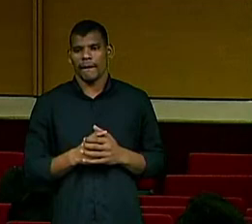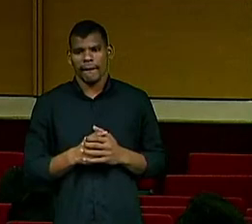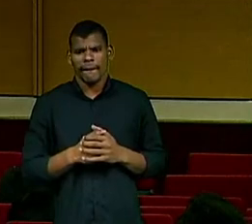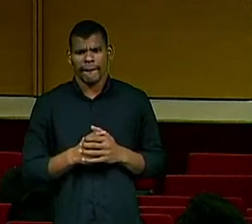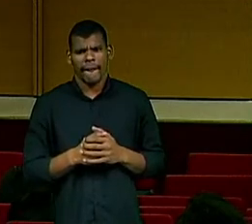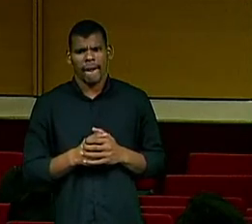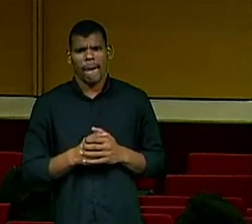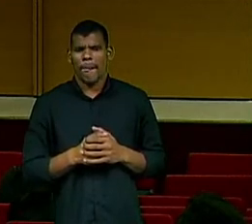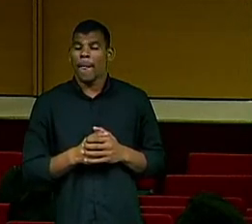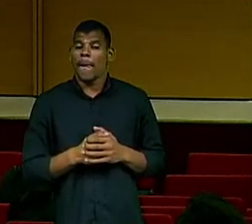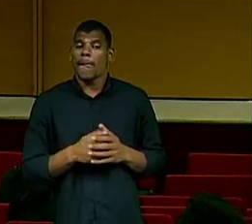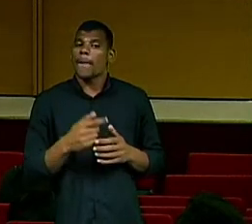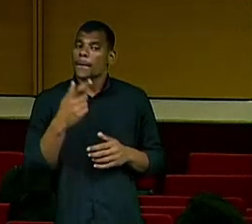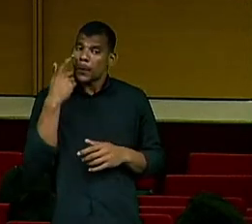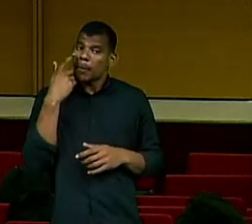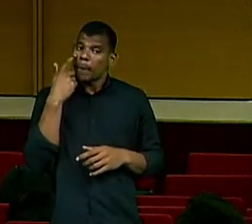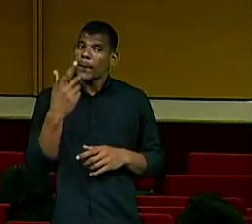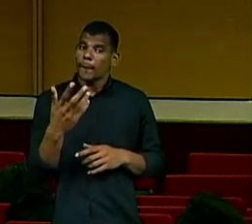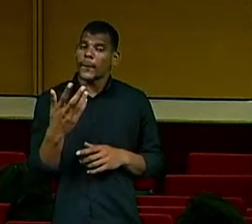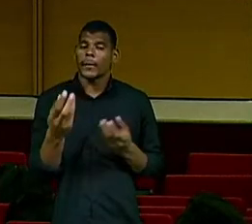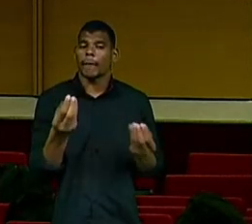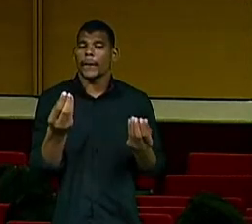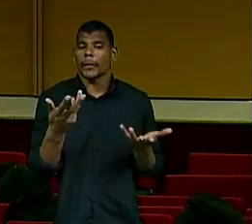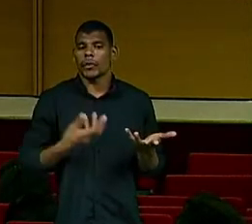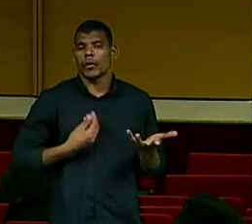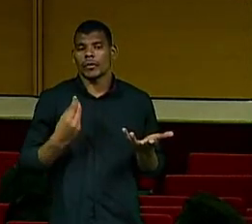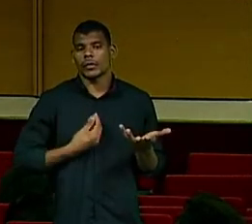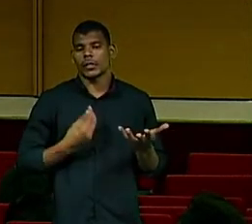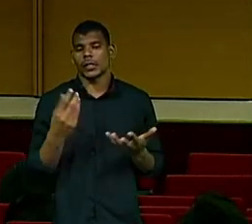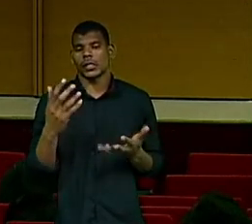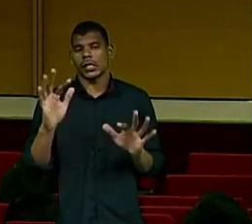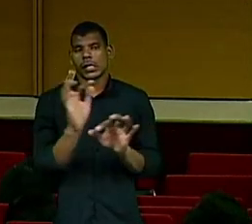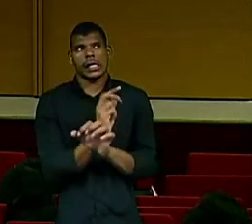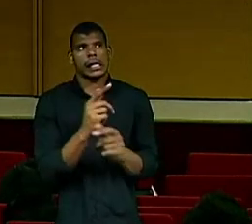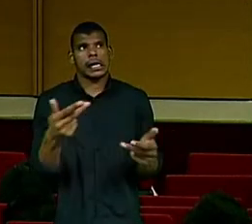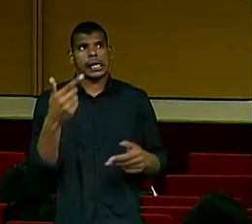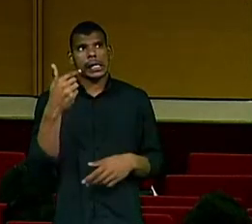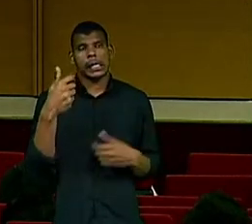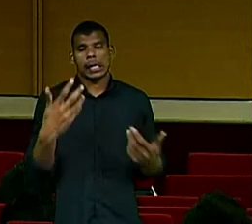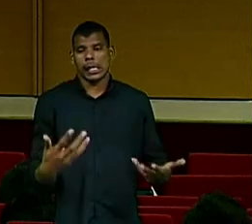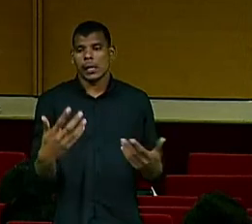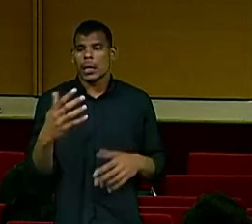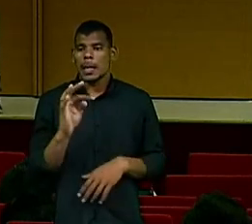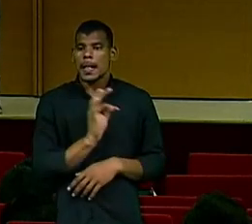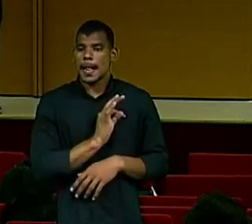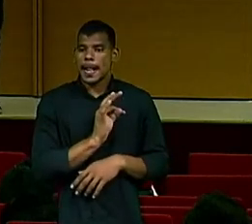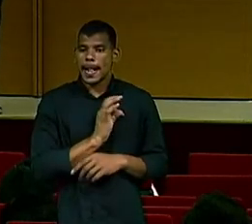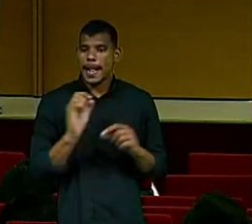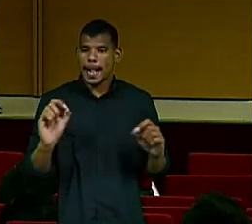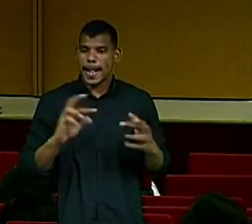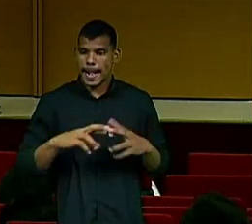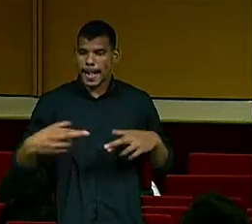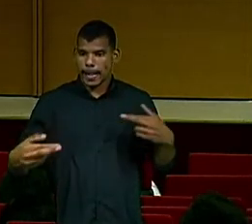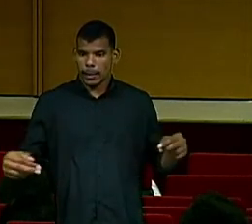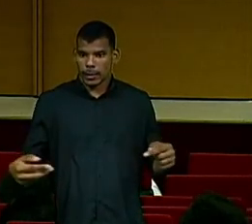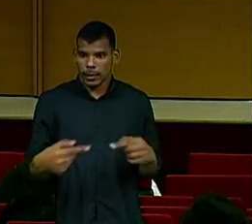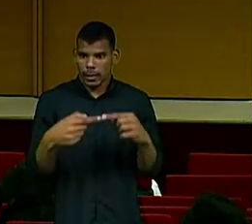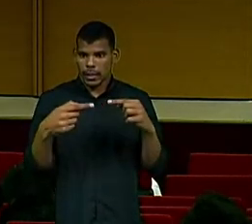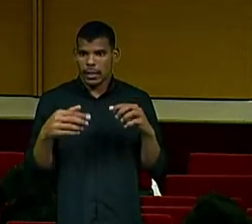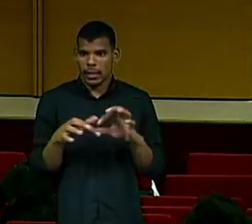depois a gente fala Então pessoal tem a técnica de DNA recombinante